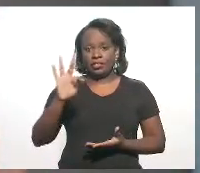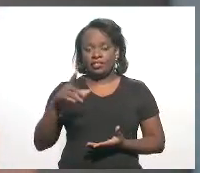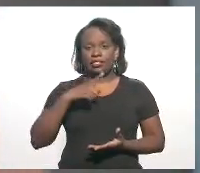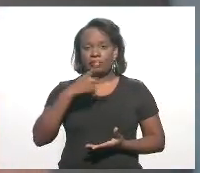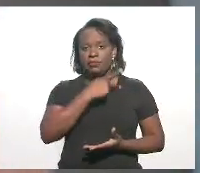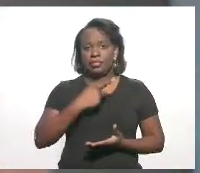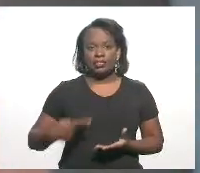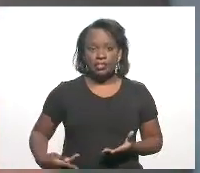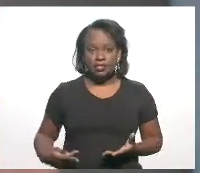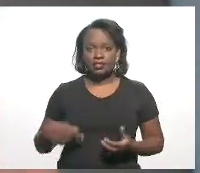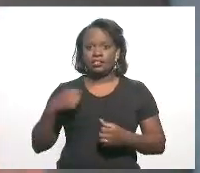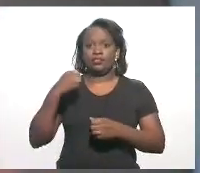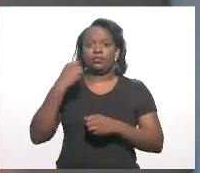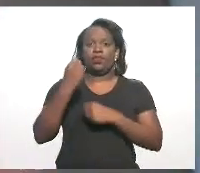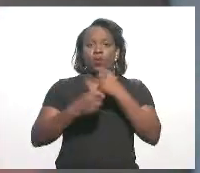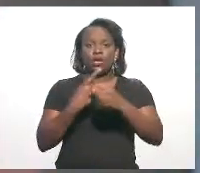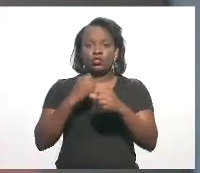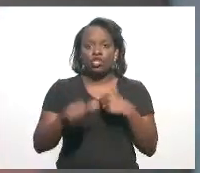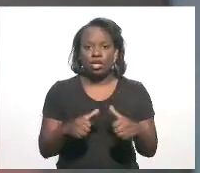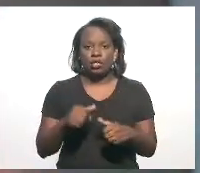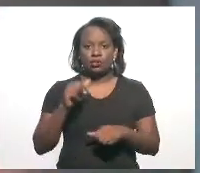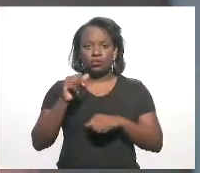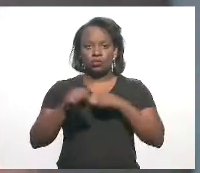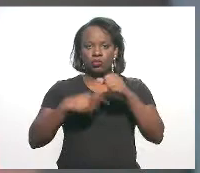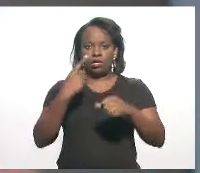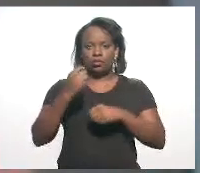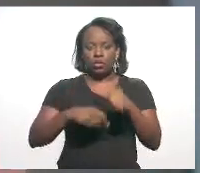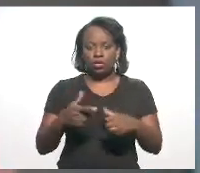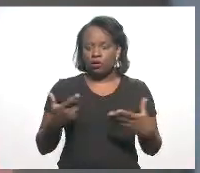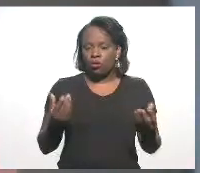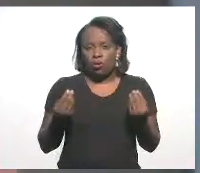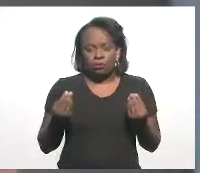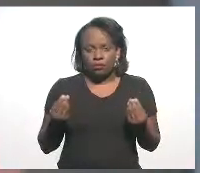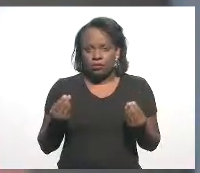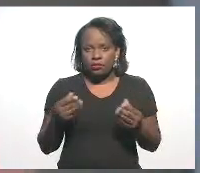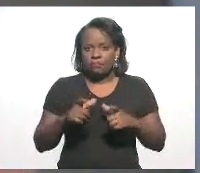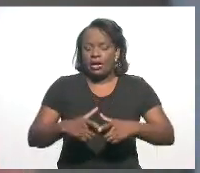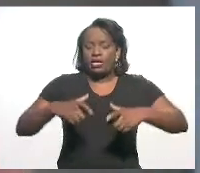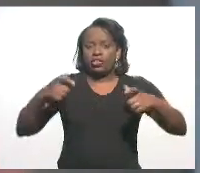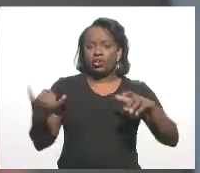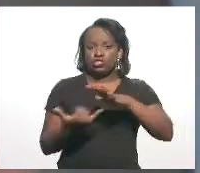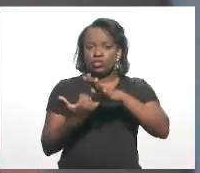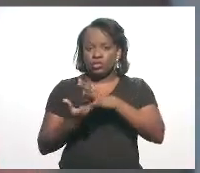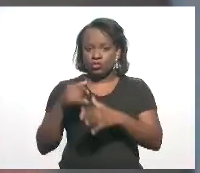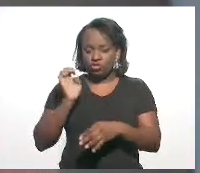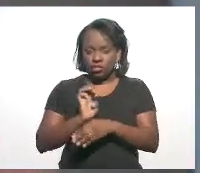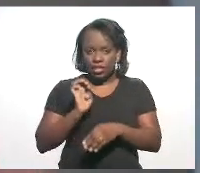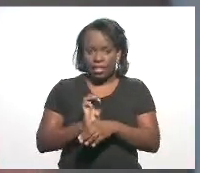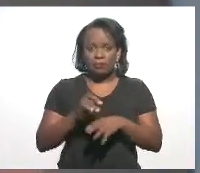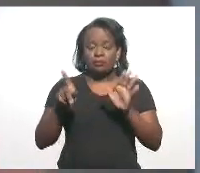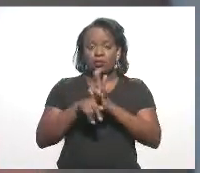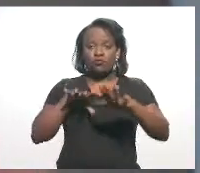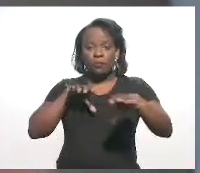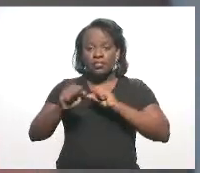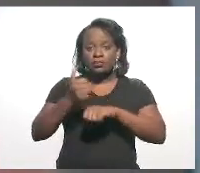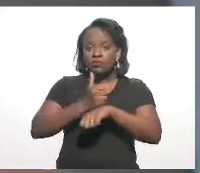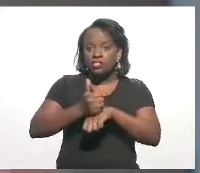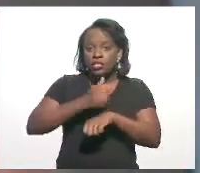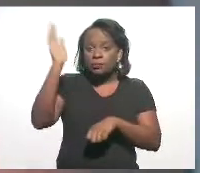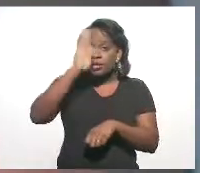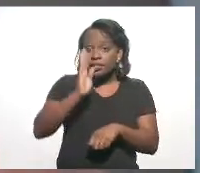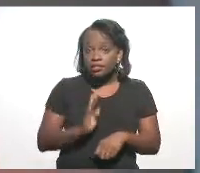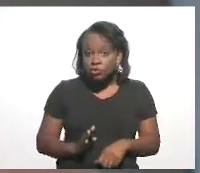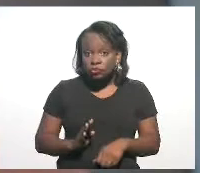presidente a cada quase um ano. Como é que pode uma das maiores instituições estaduais de formação profissional do